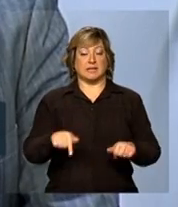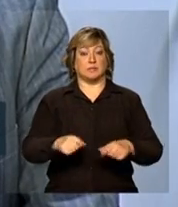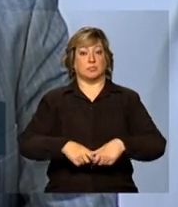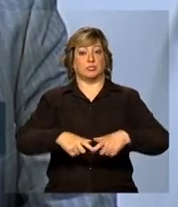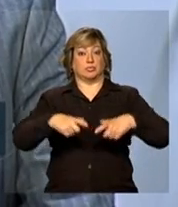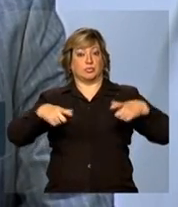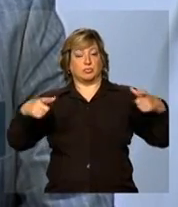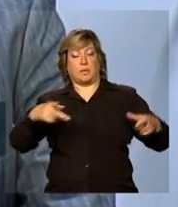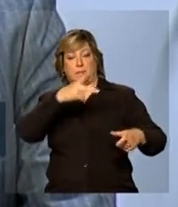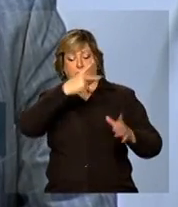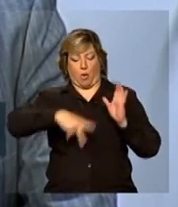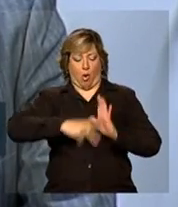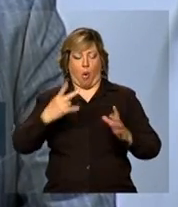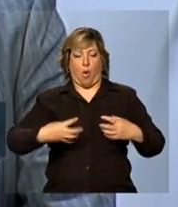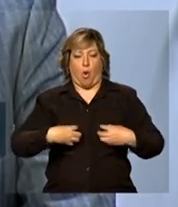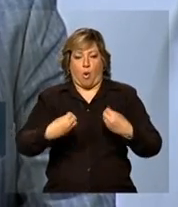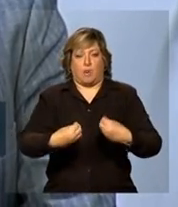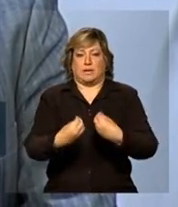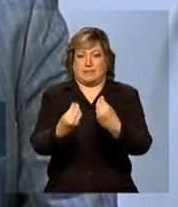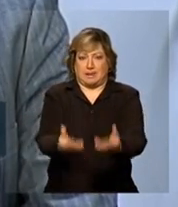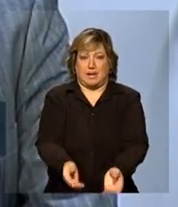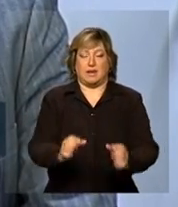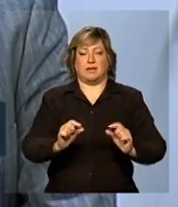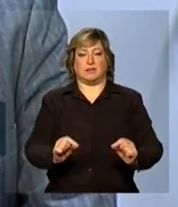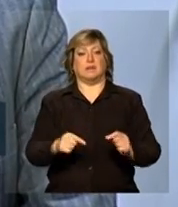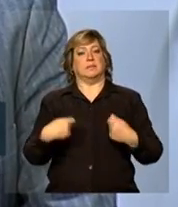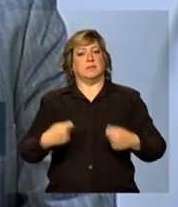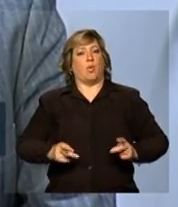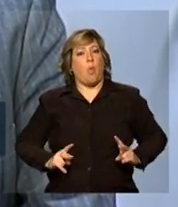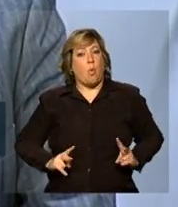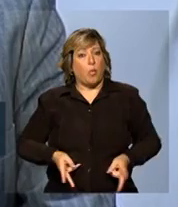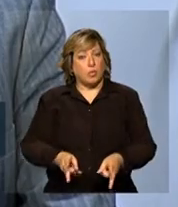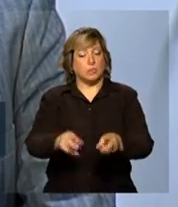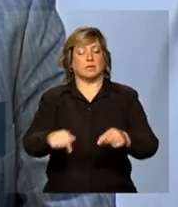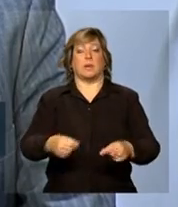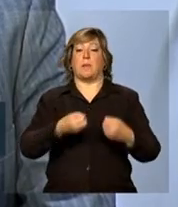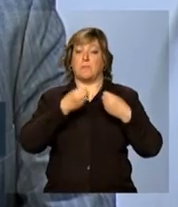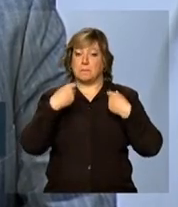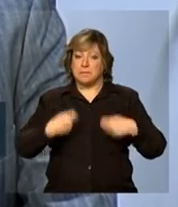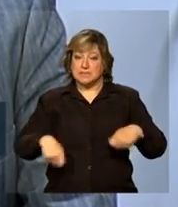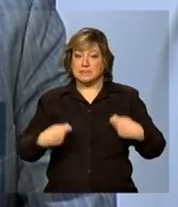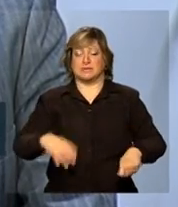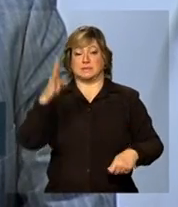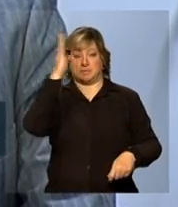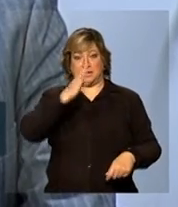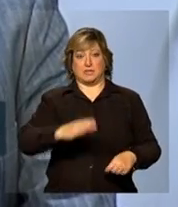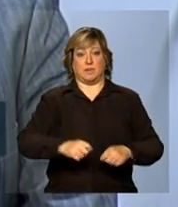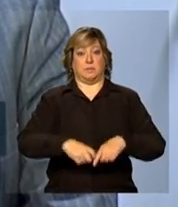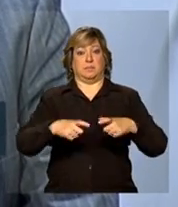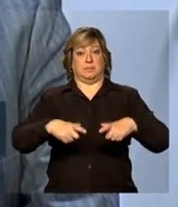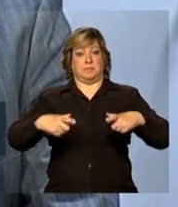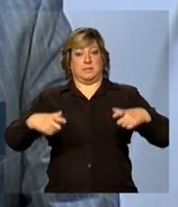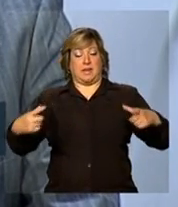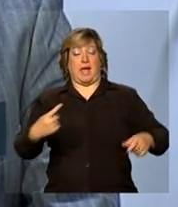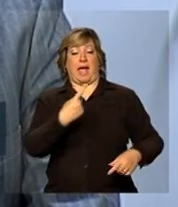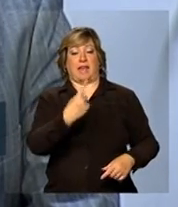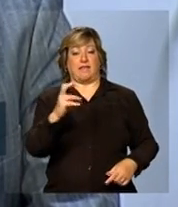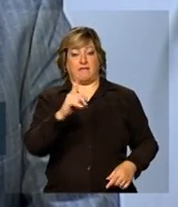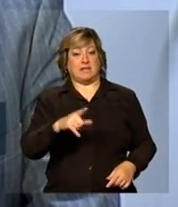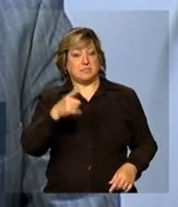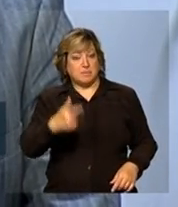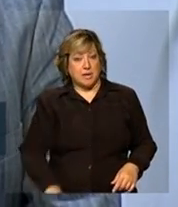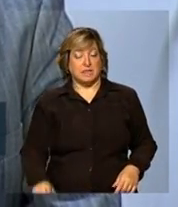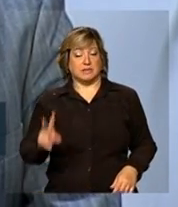doadores de órgãos seja sustentável, e é necessário que o Brasil continue crescendo cada vez mais o ato de doação de